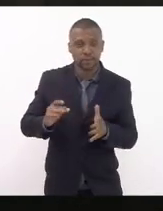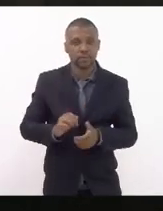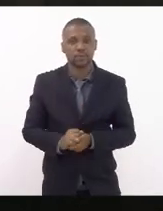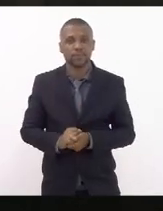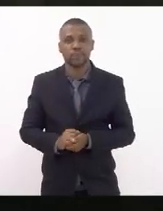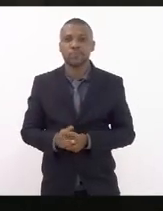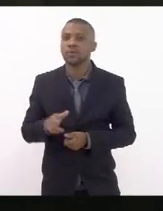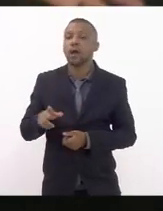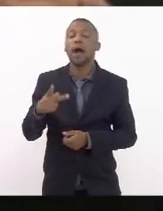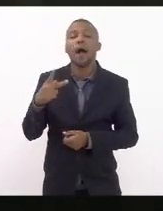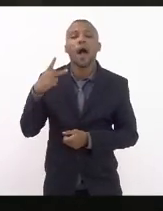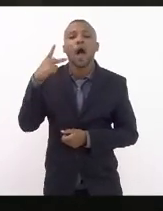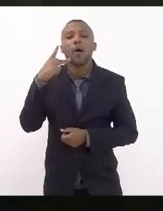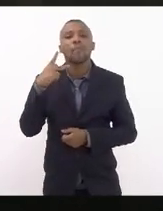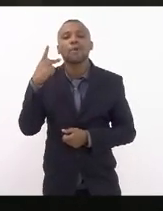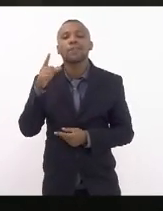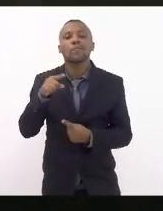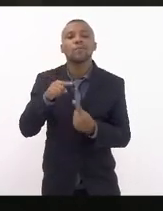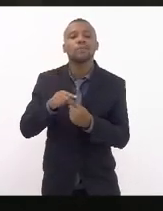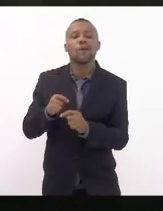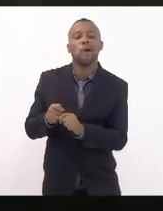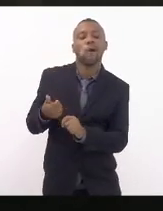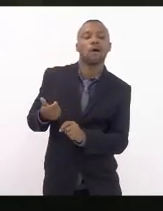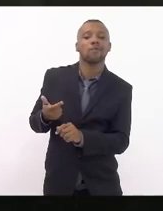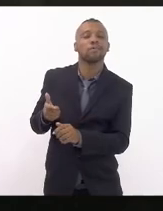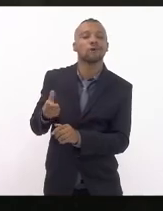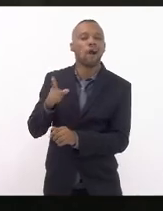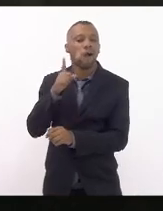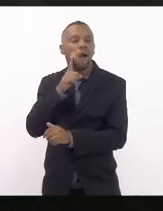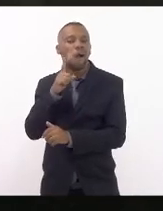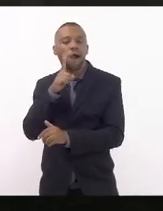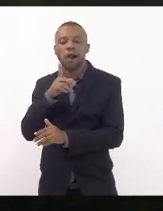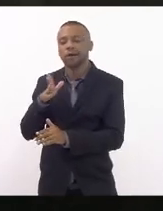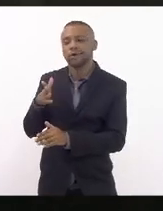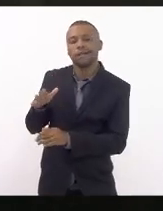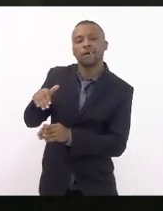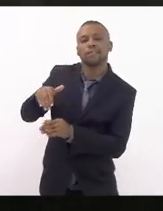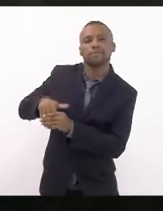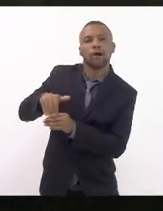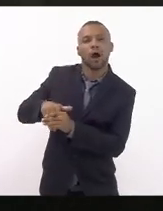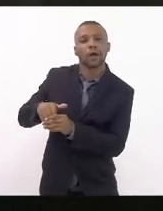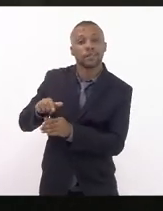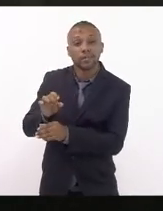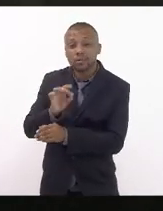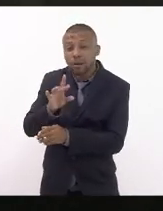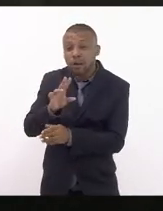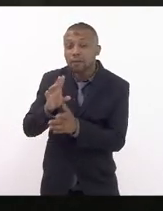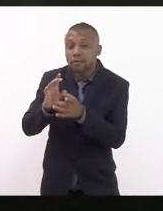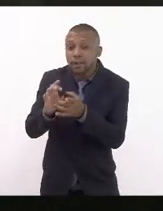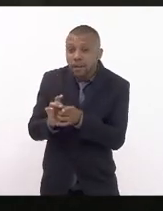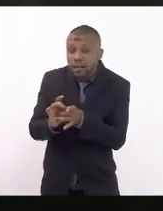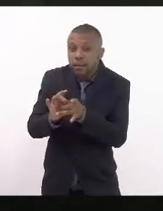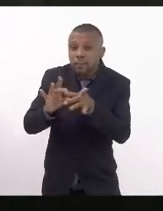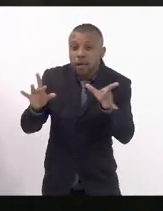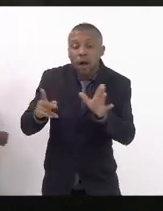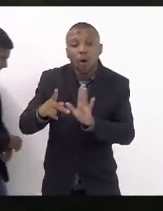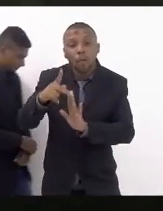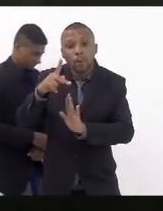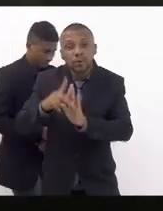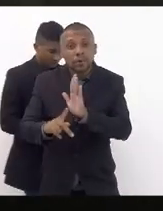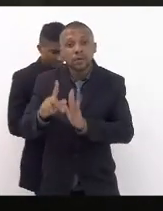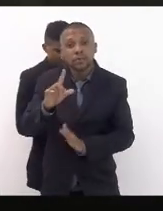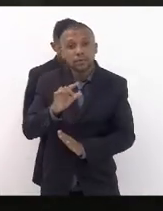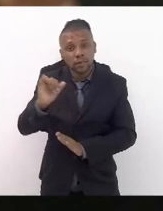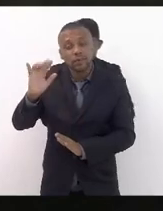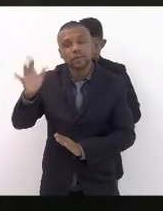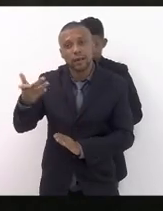não política eleitoreira que só foi, né, liberar um projeto que já